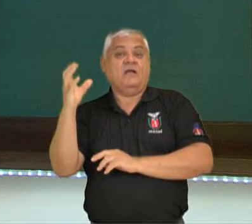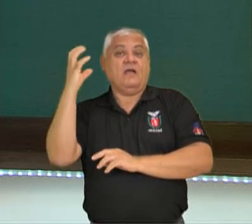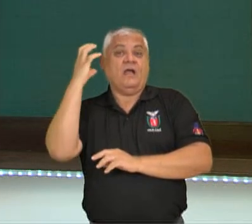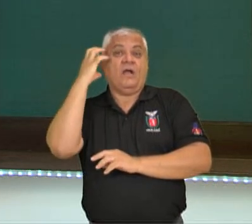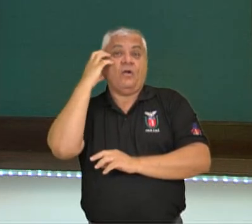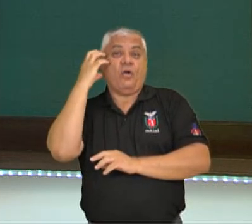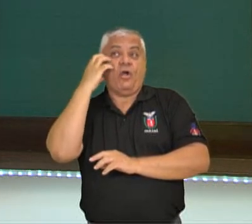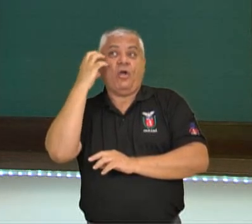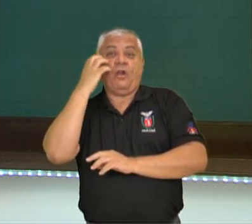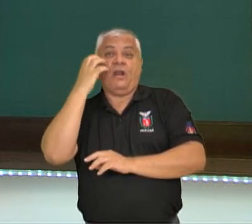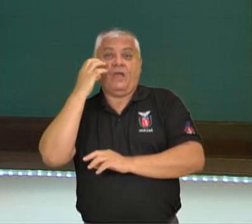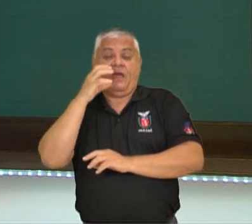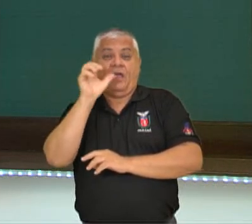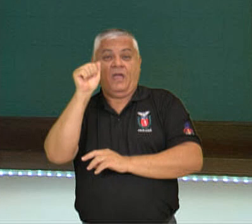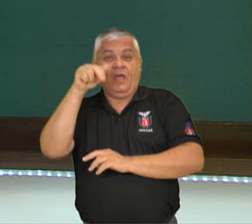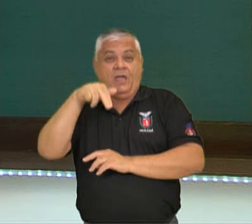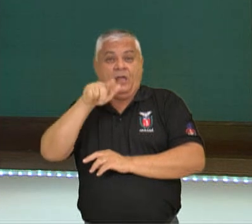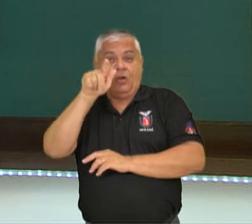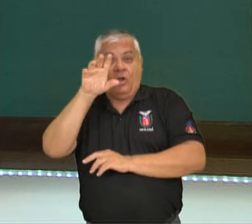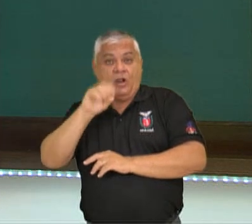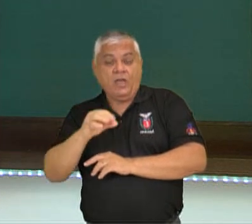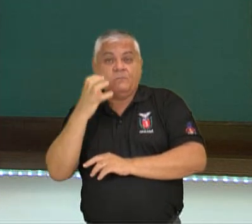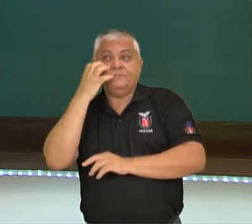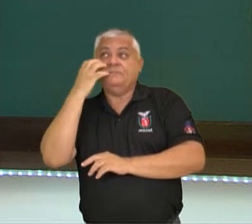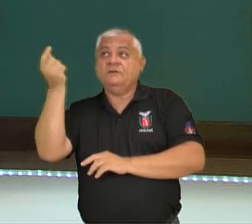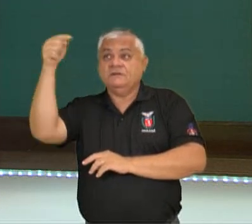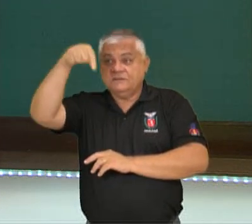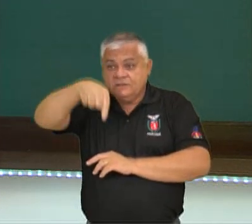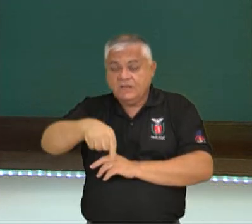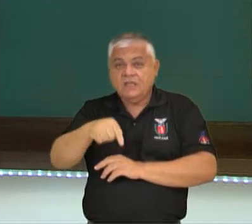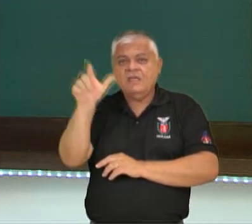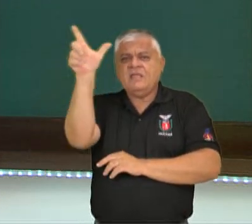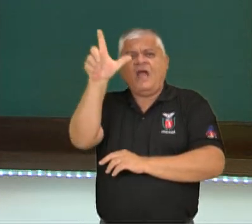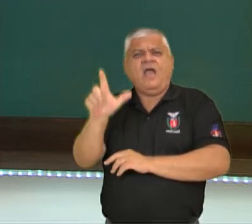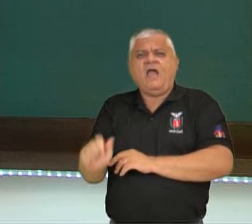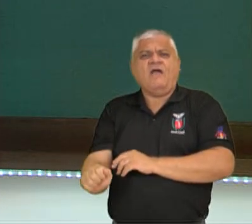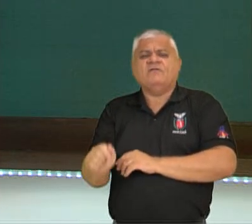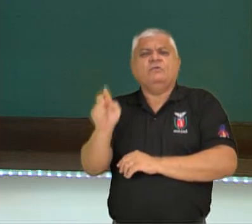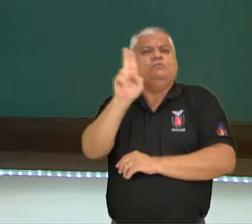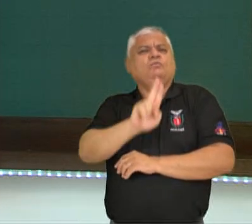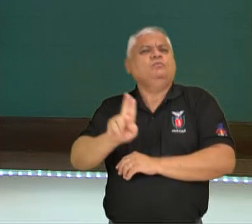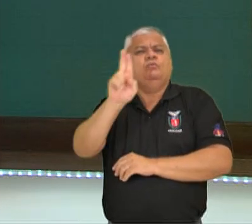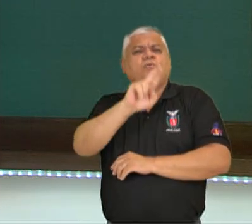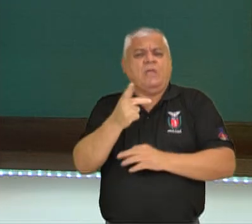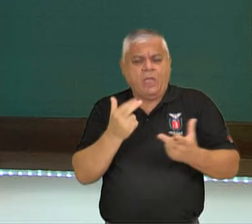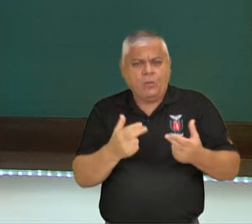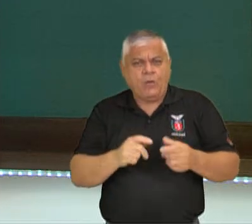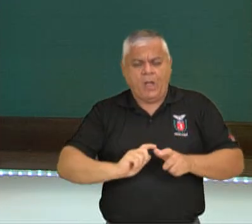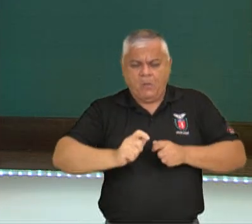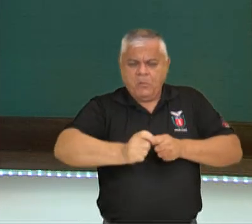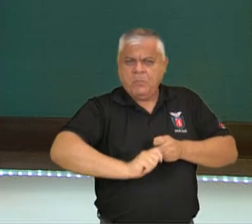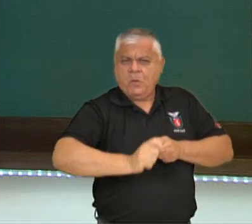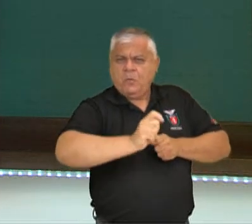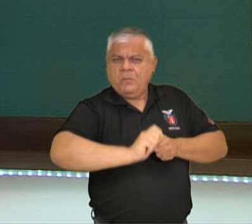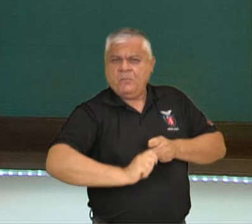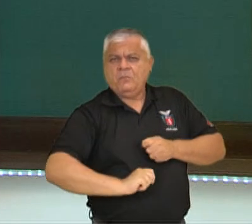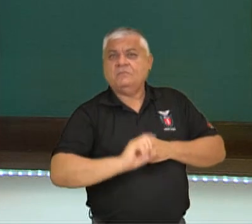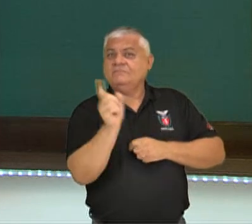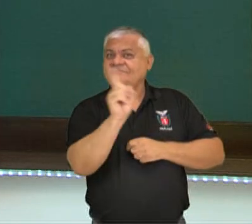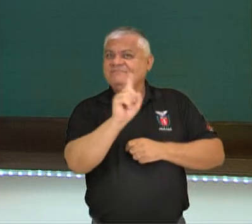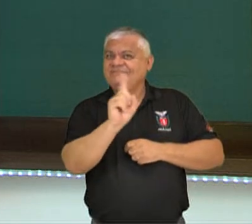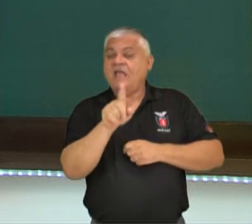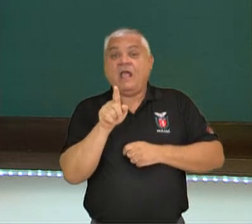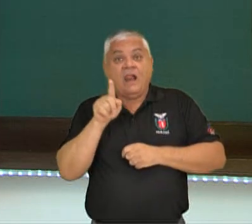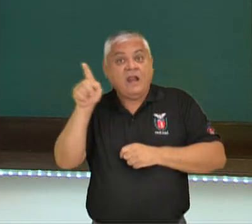Brasil. Mas lá na África, ele não era utilizado como é utilizado aqui no Brasil. Lá na África,